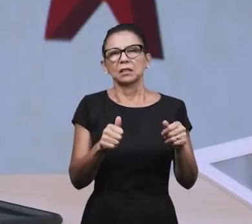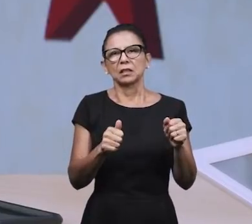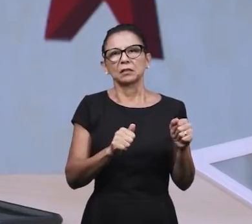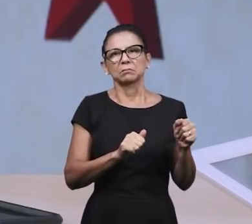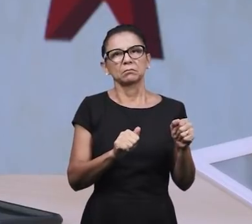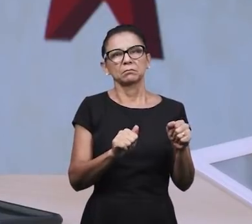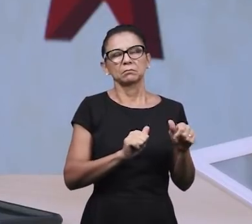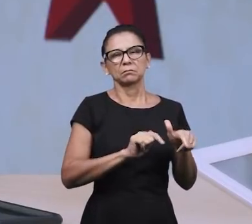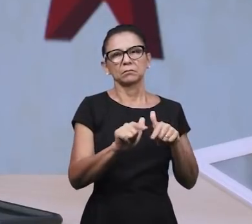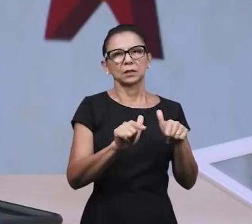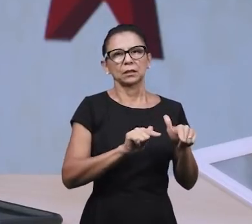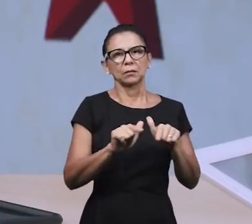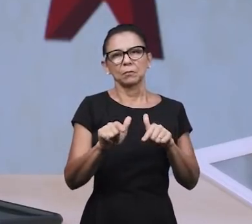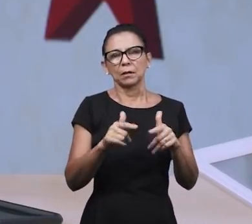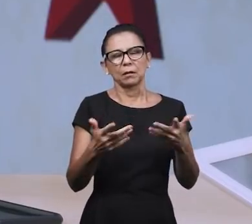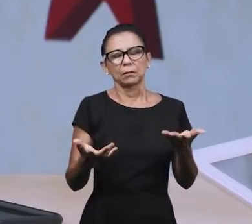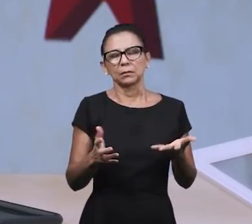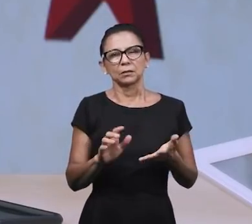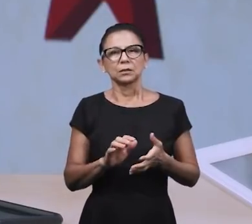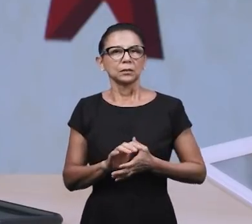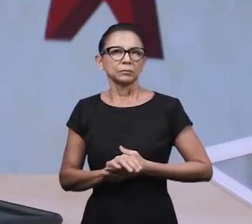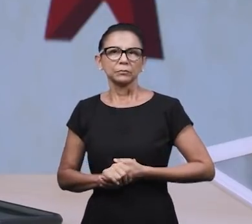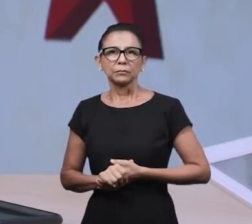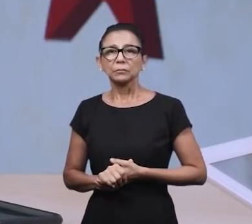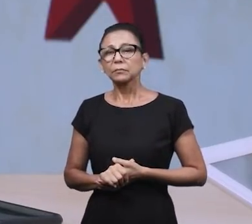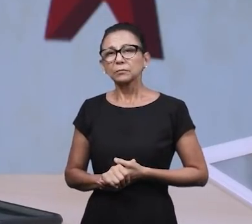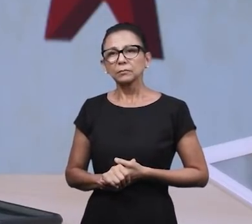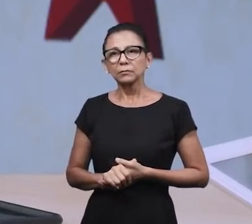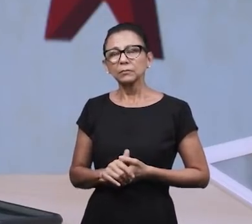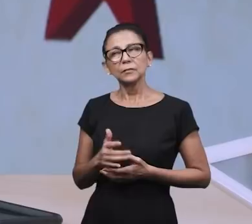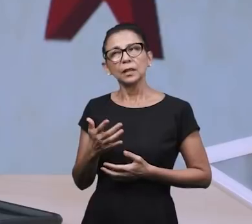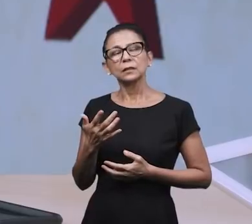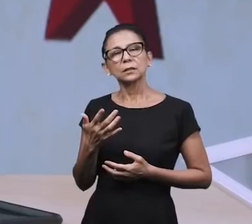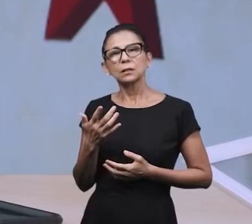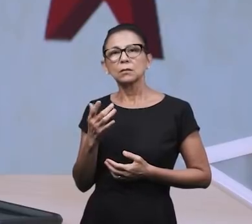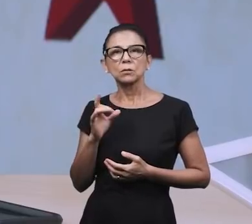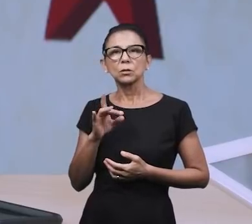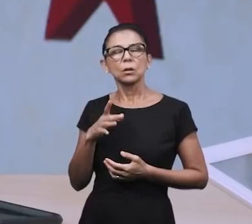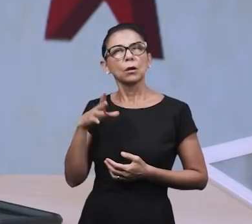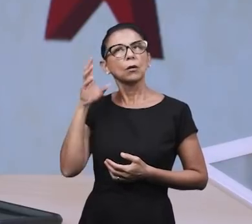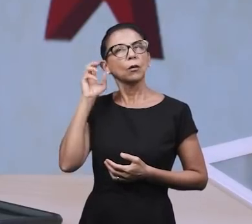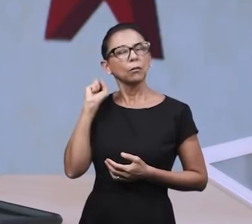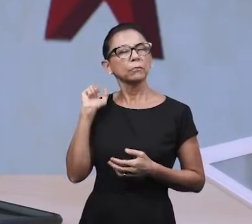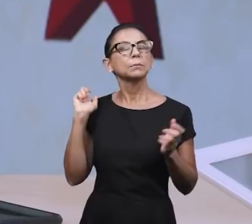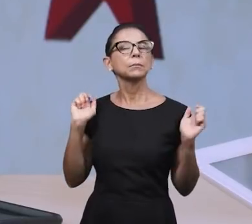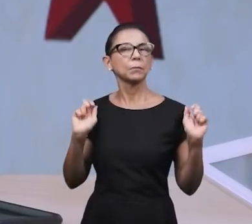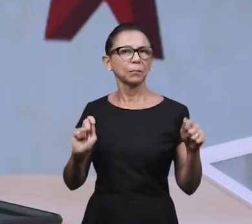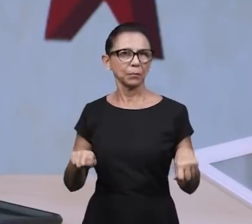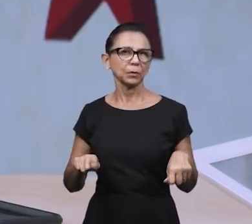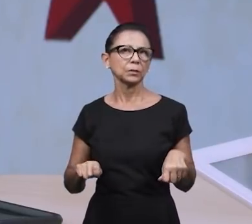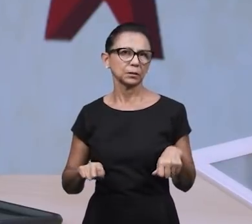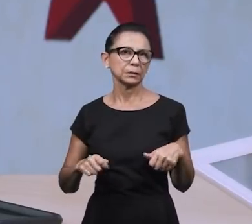agora, enfim, e que você só possa ouvir também. Você vai alcançar